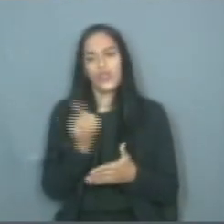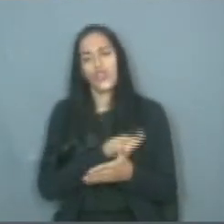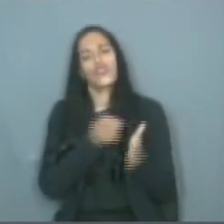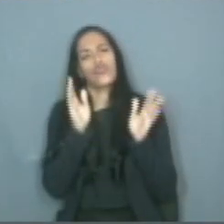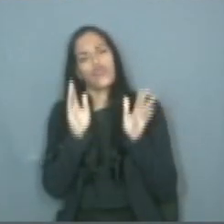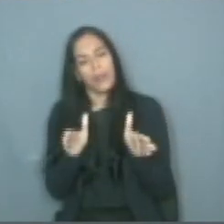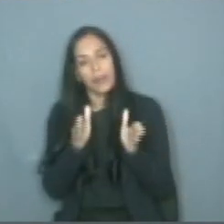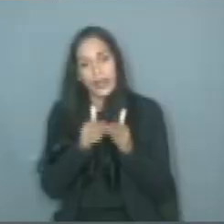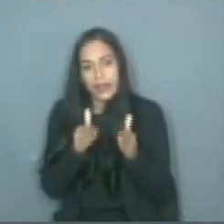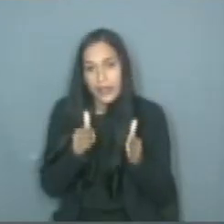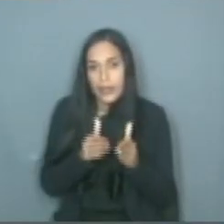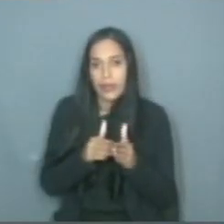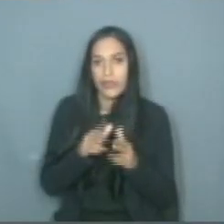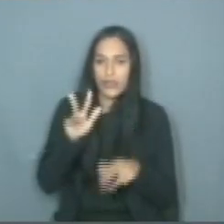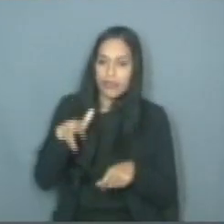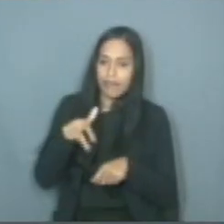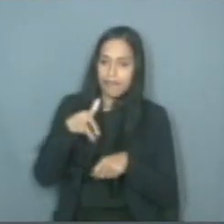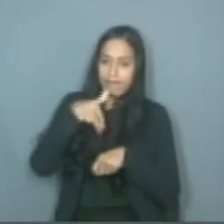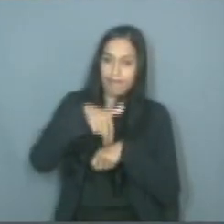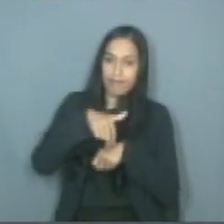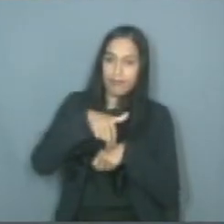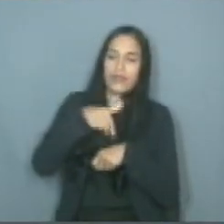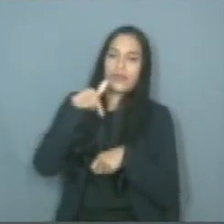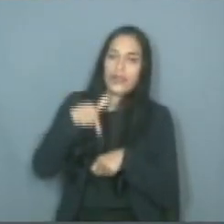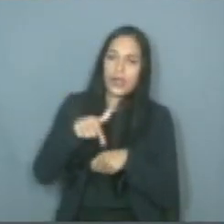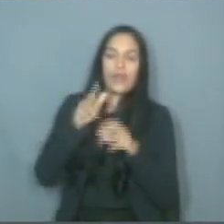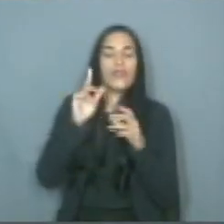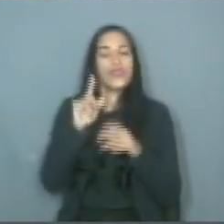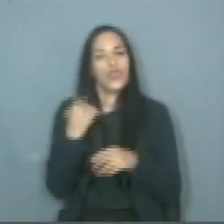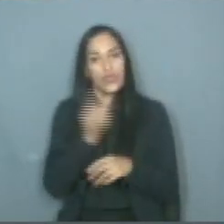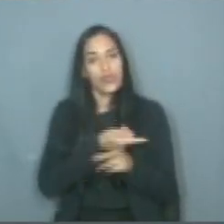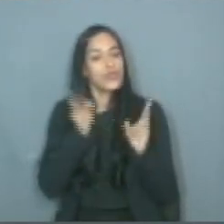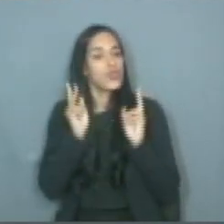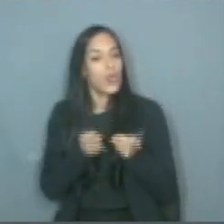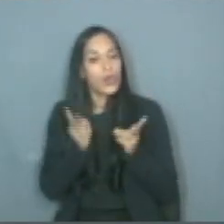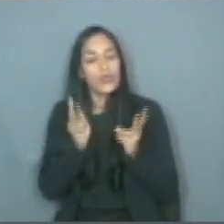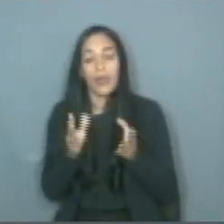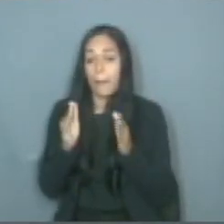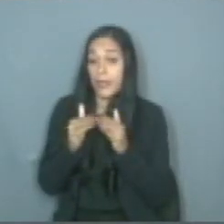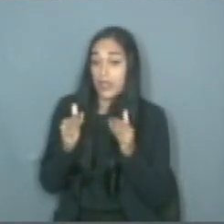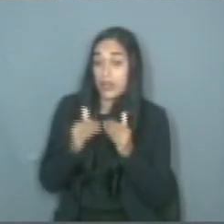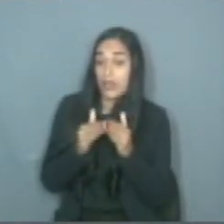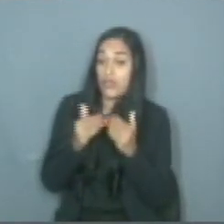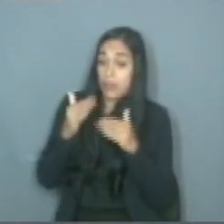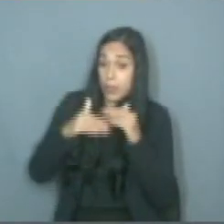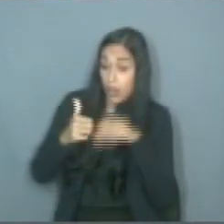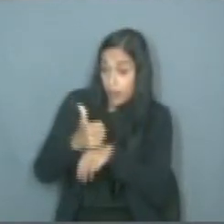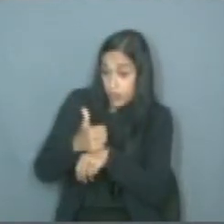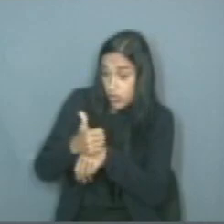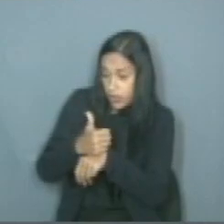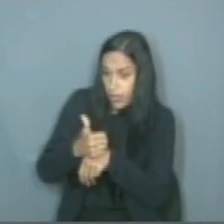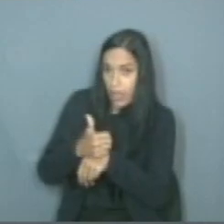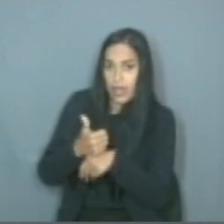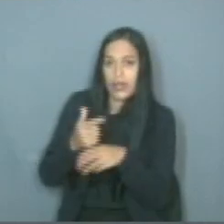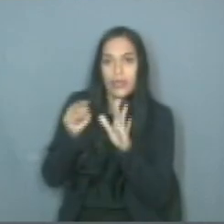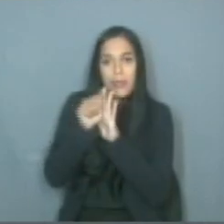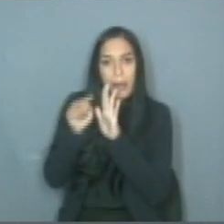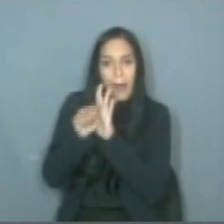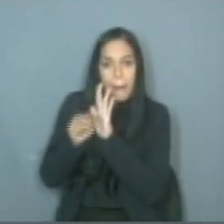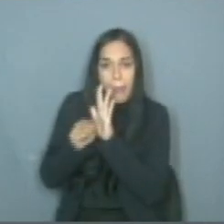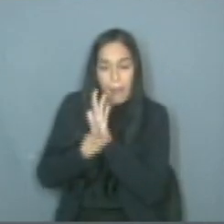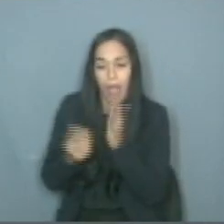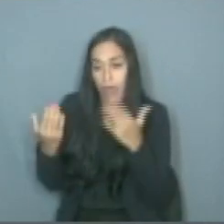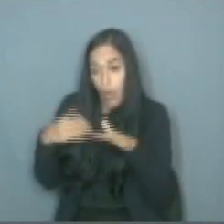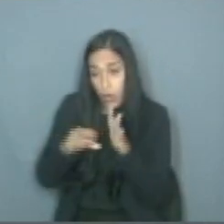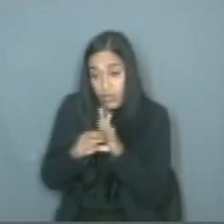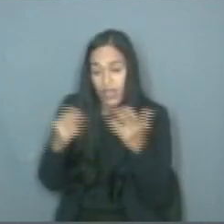tribuna e a gente vai continuar cobrando, vereador. É preciso que esses profissionais cheguem à escola de imediato. A gente chame a lista remanescente dos